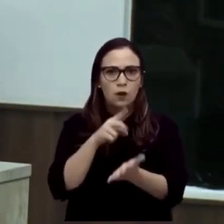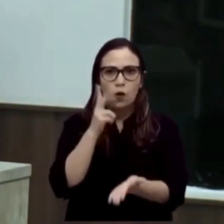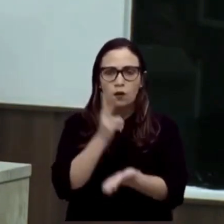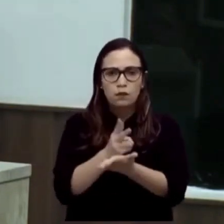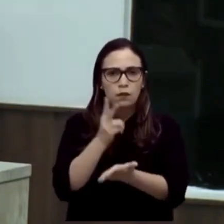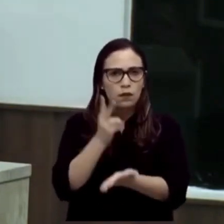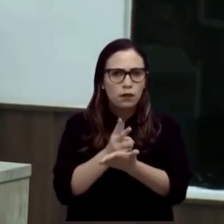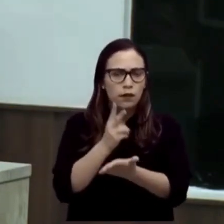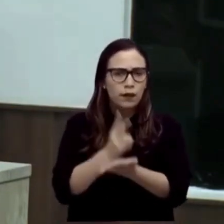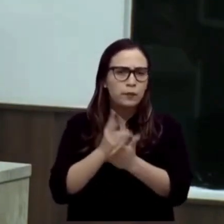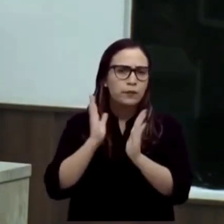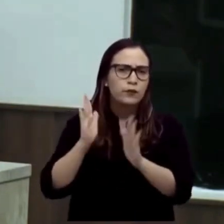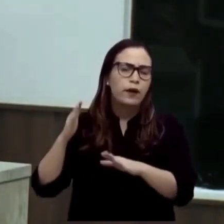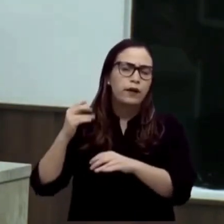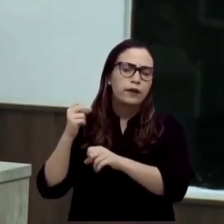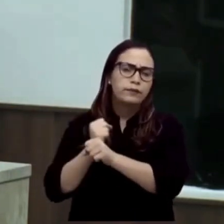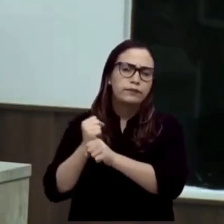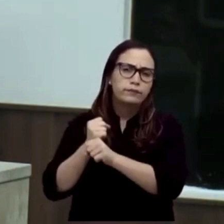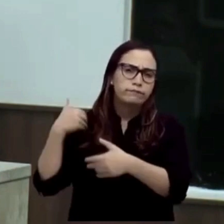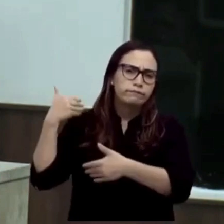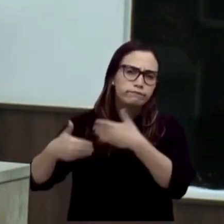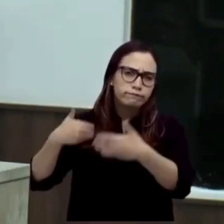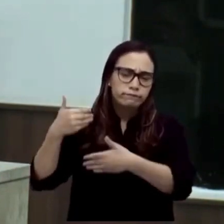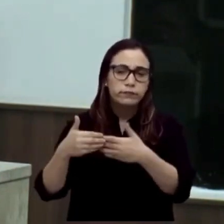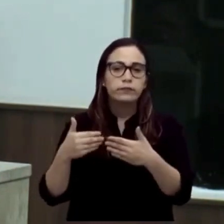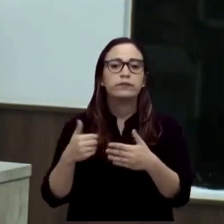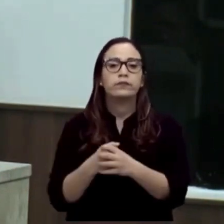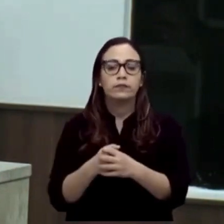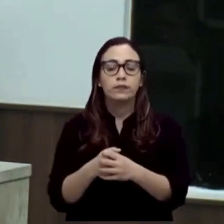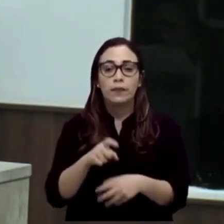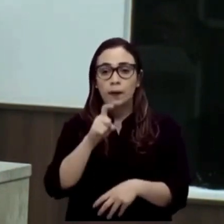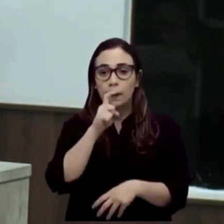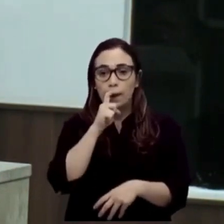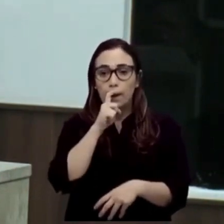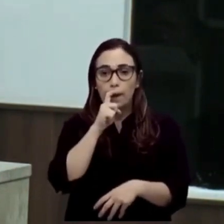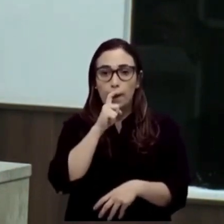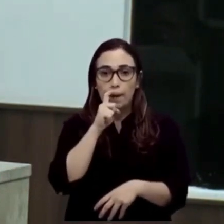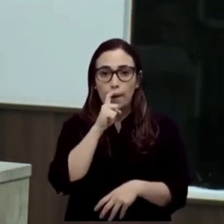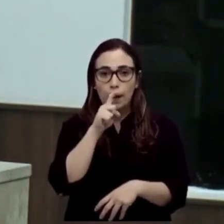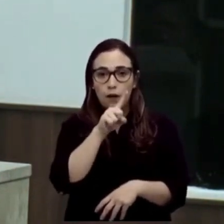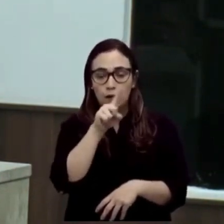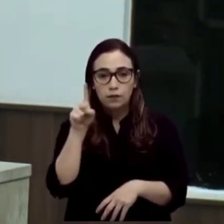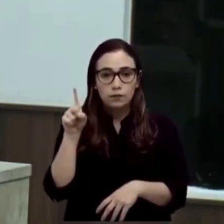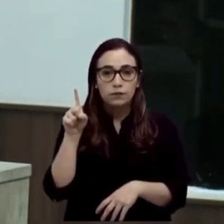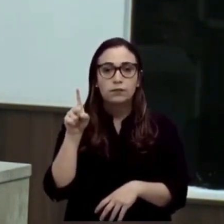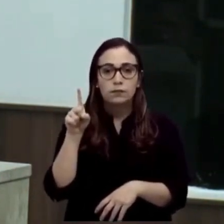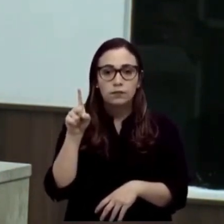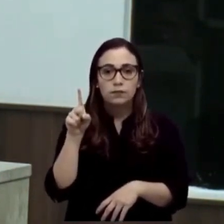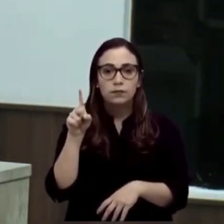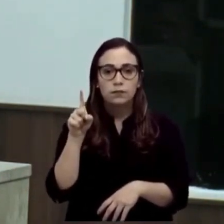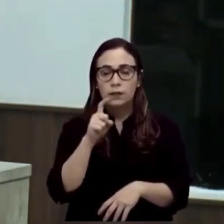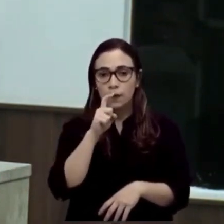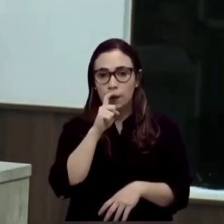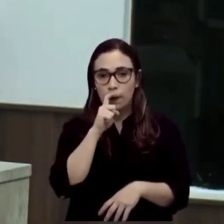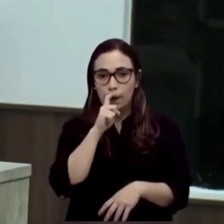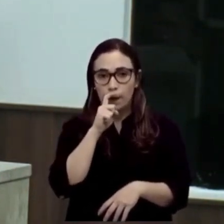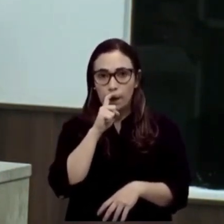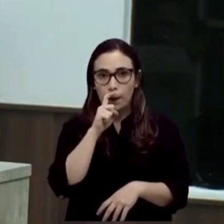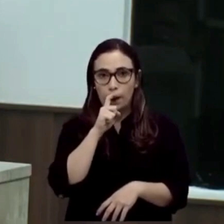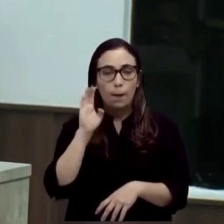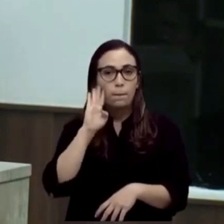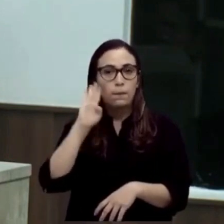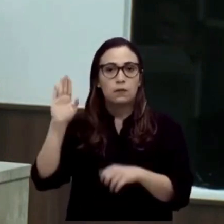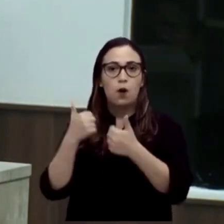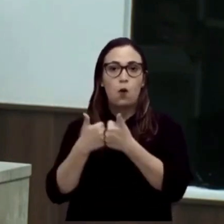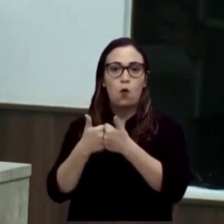permanente, sobretudo com a redução das frotas. Ar-condicionado, porque os ar-condicionados sempre eram nos bairros